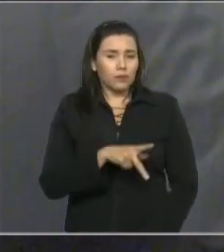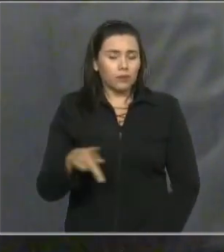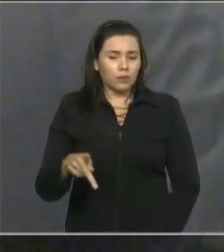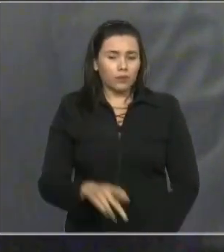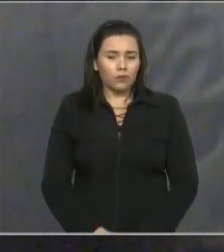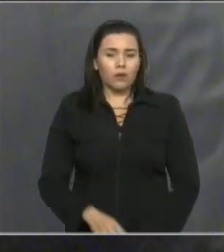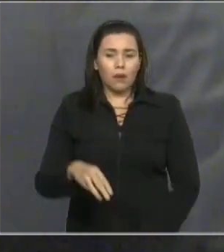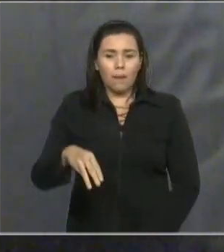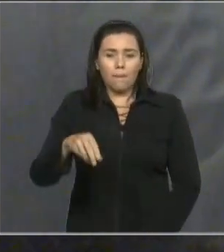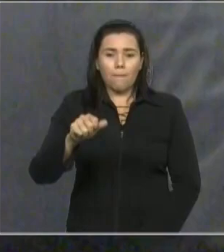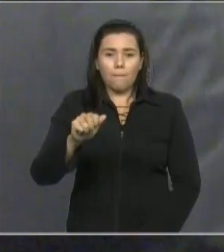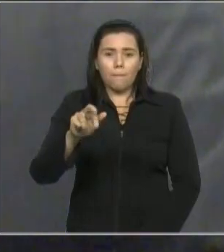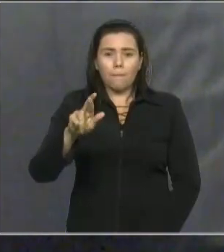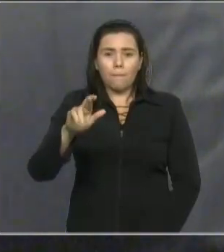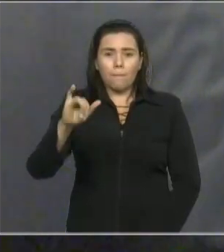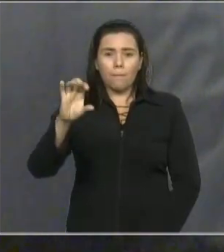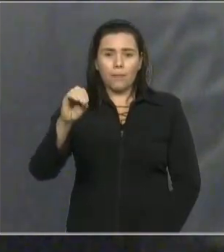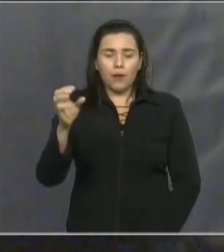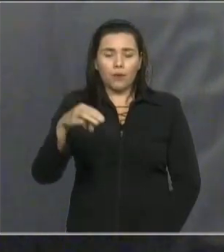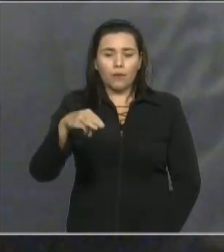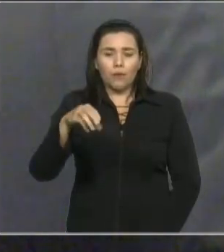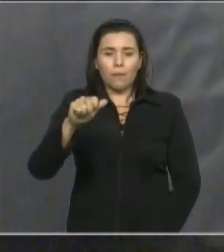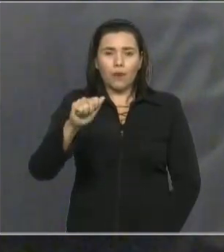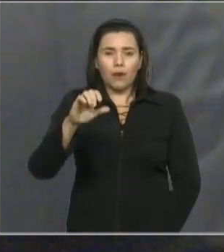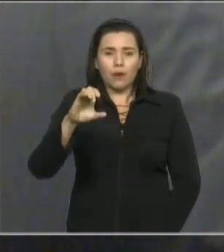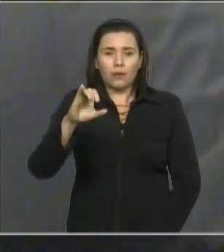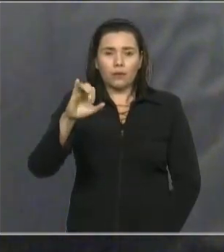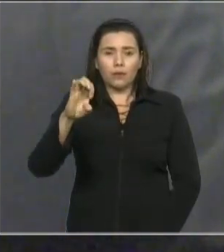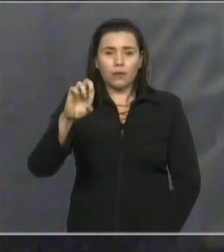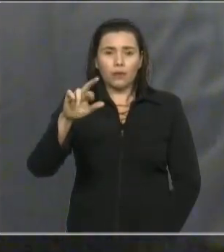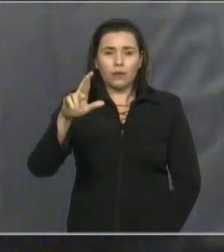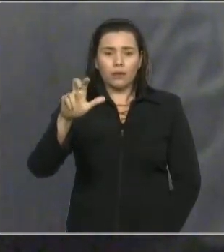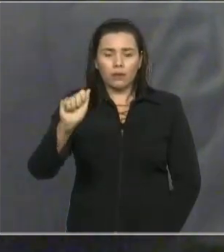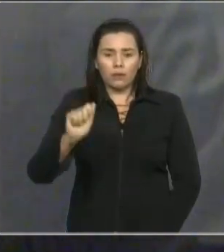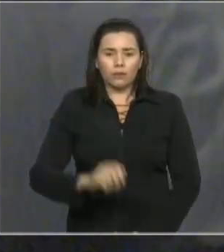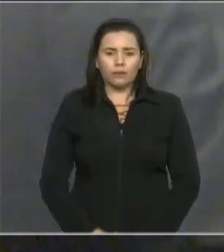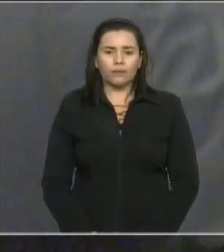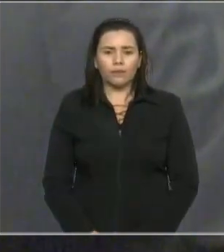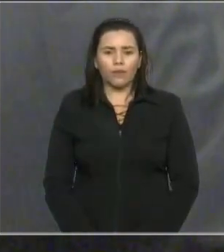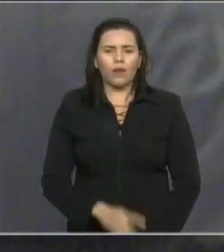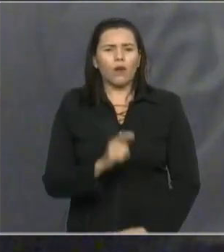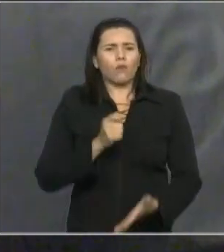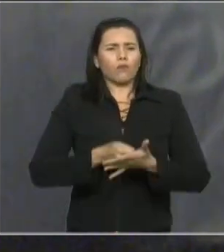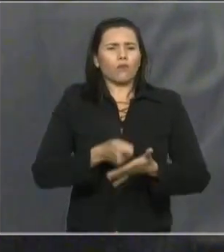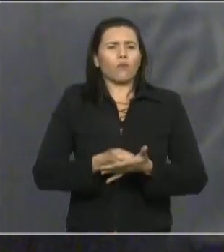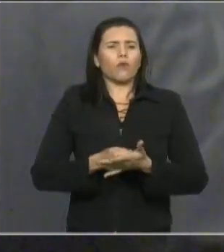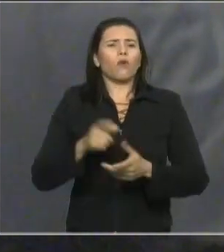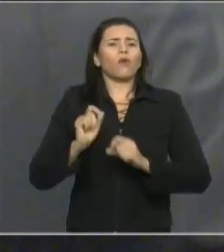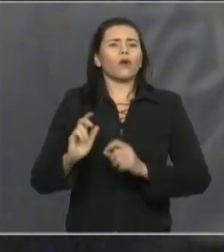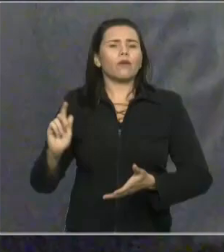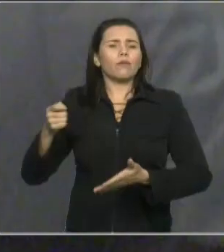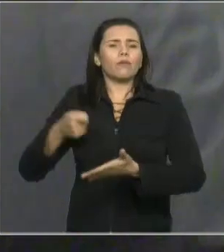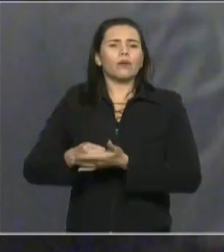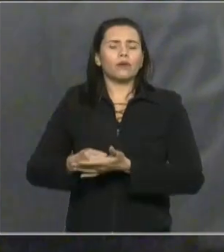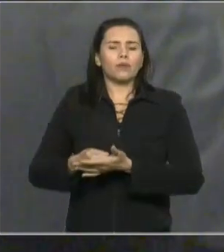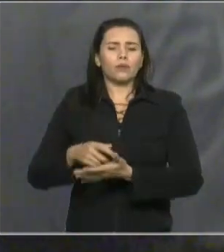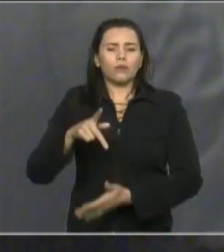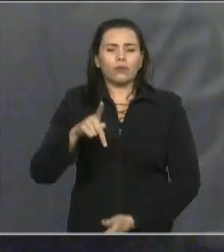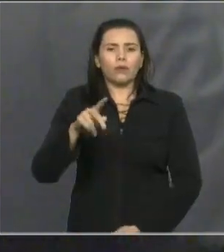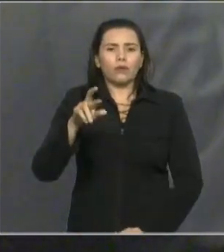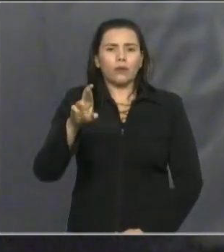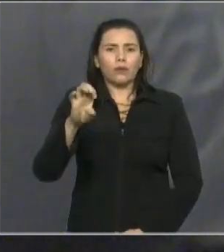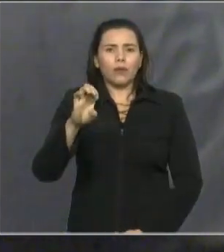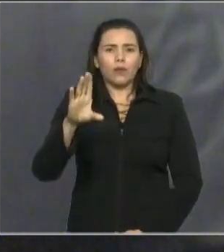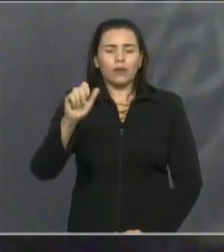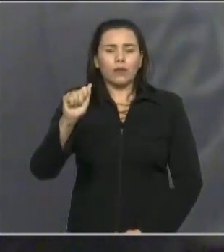Mário Macieira cobrou veementemente pagamento de precatórios da então governadora Rosiana.